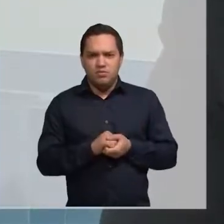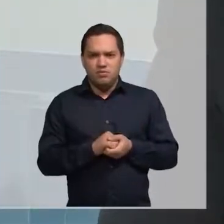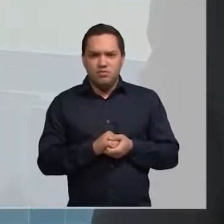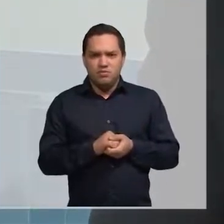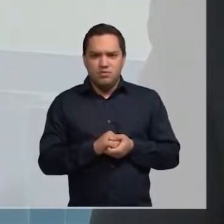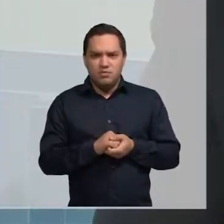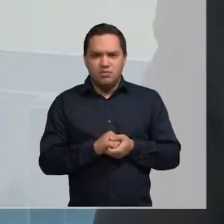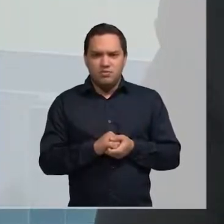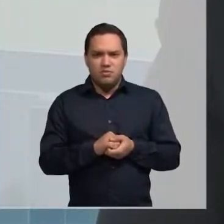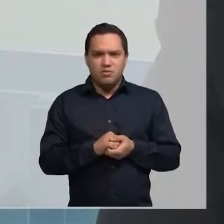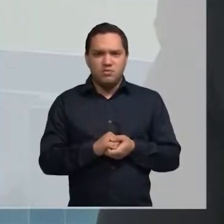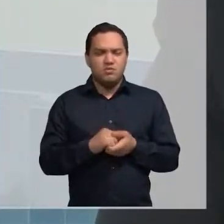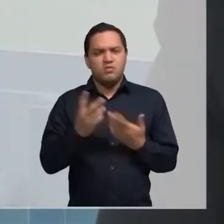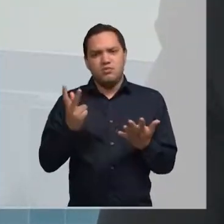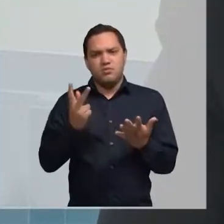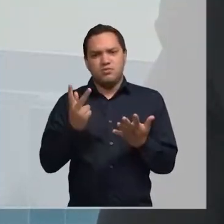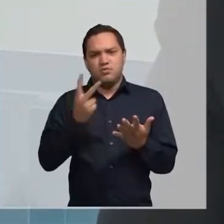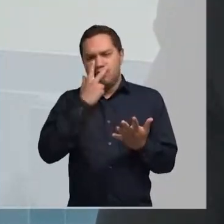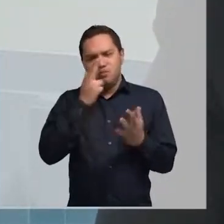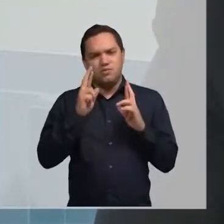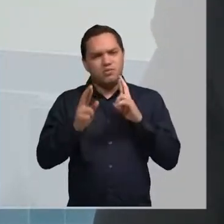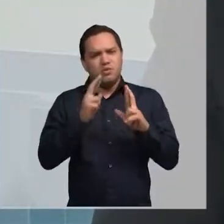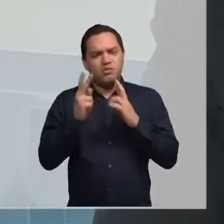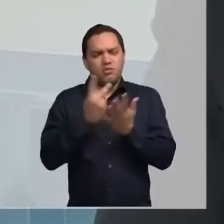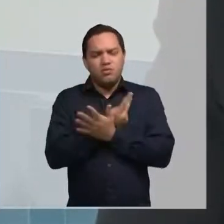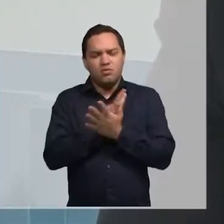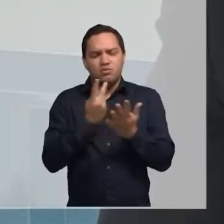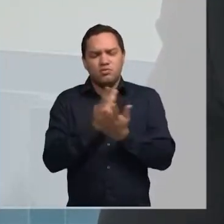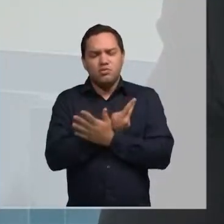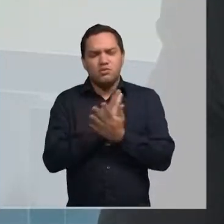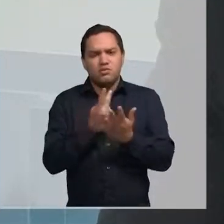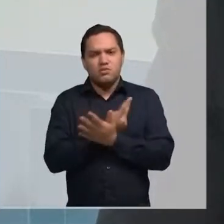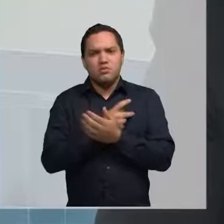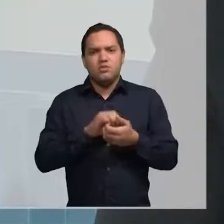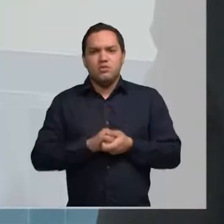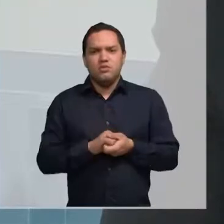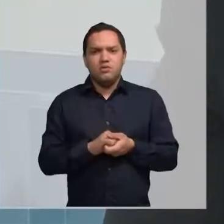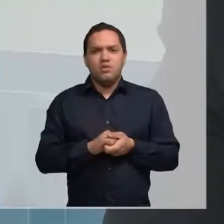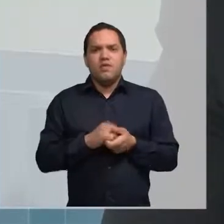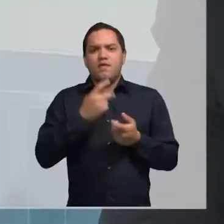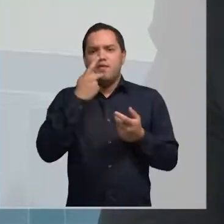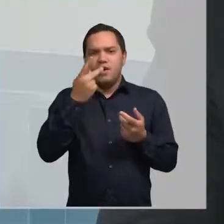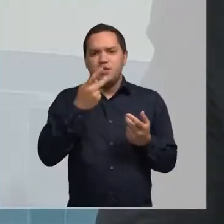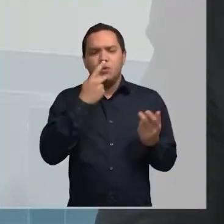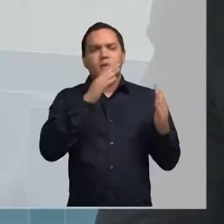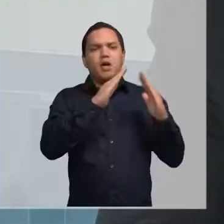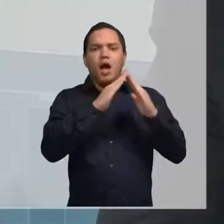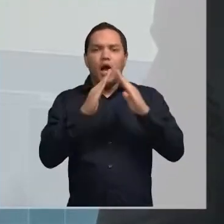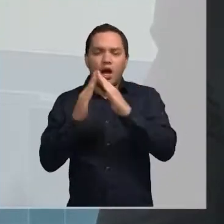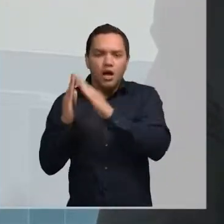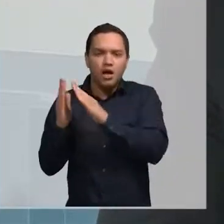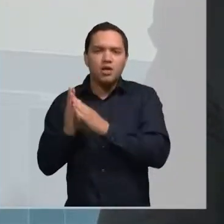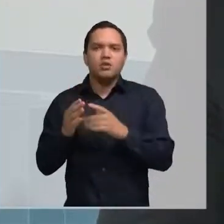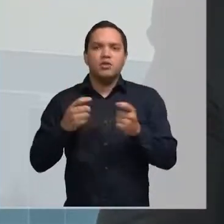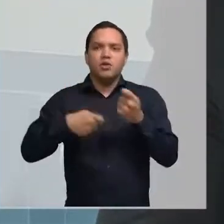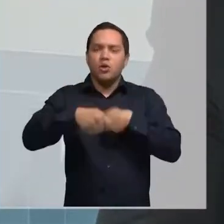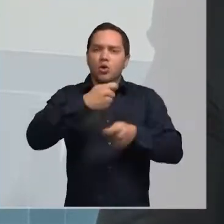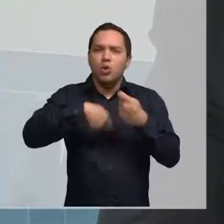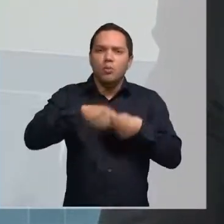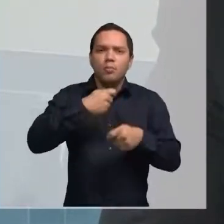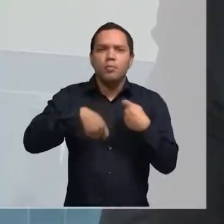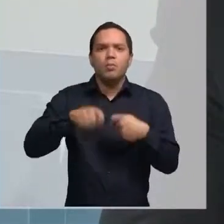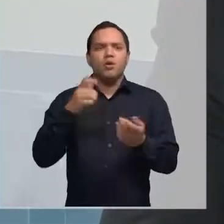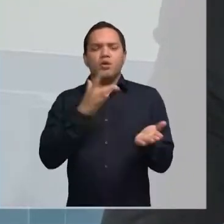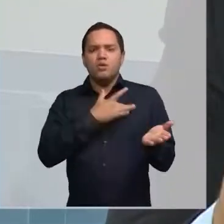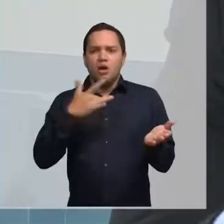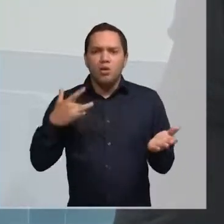tem daqueles candidatos. Isso não é entrevista. Em nenhum instante eles falaram de habitação, em nenhum instante eles falaram de economia, em nenhum instante eles falaram de